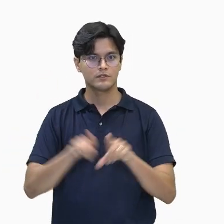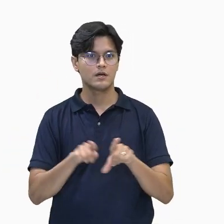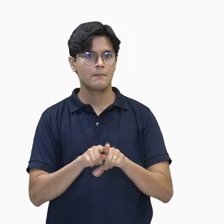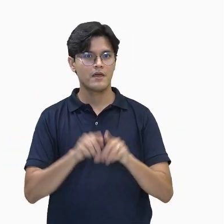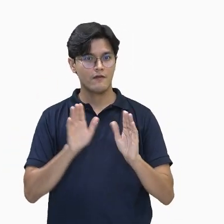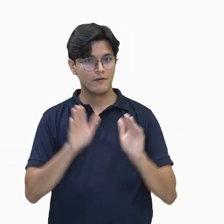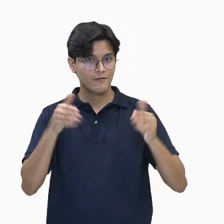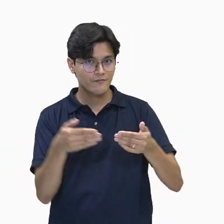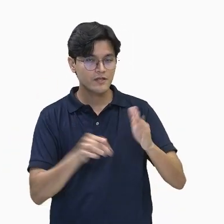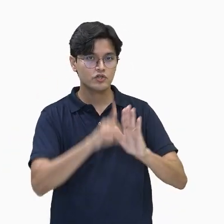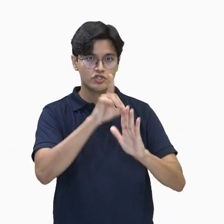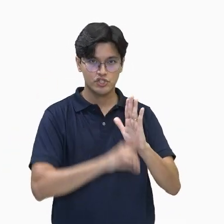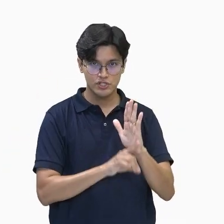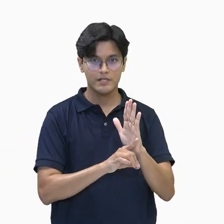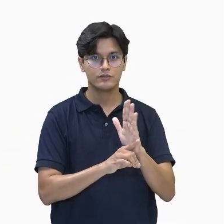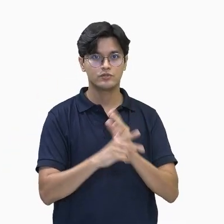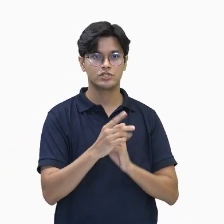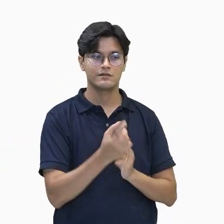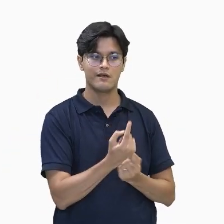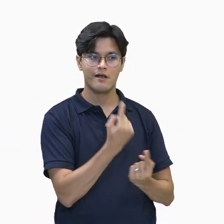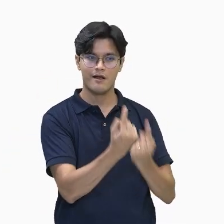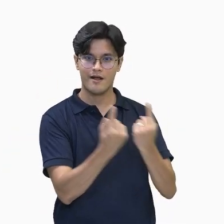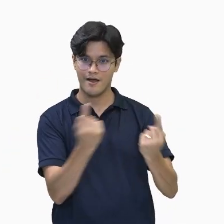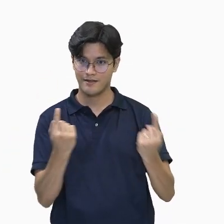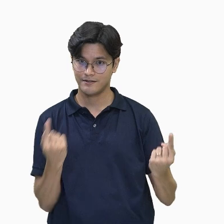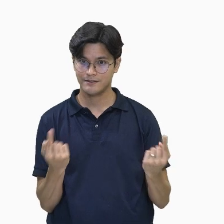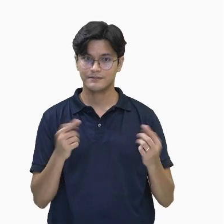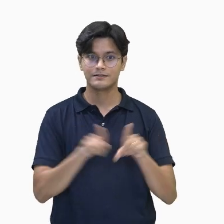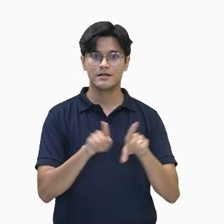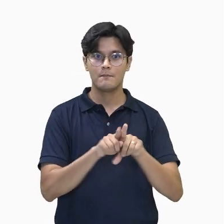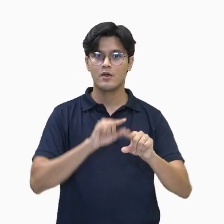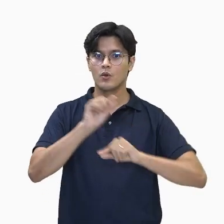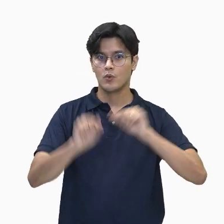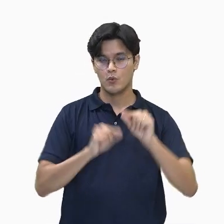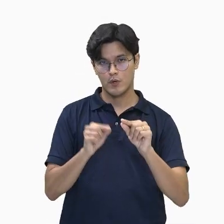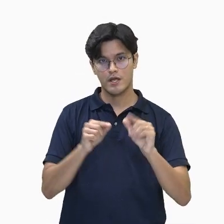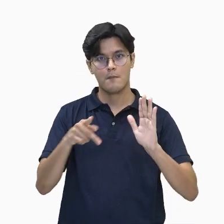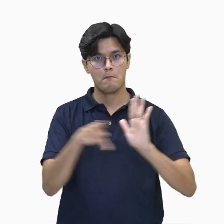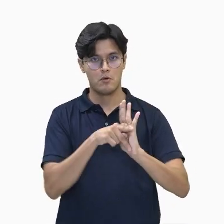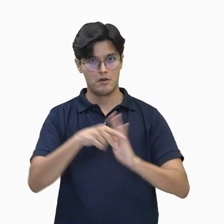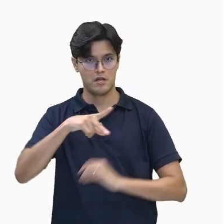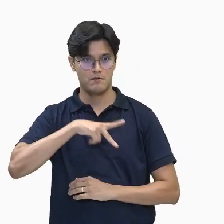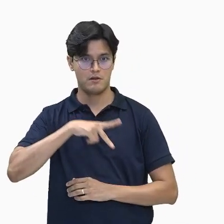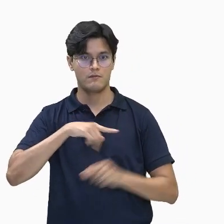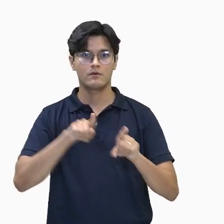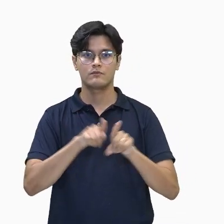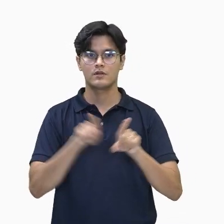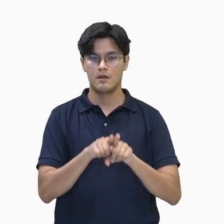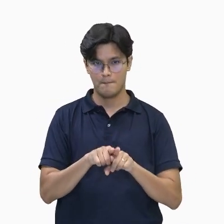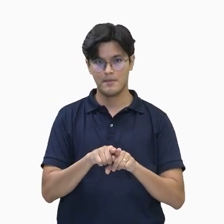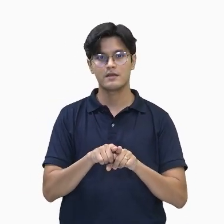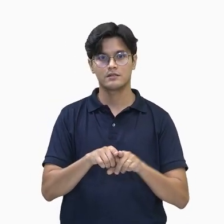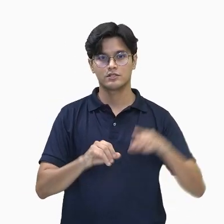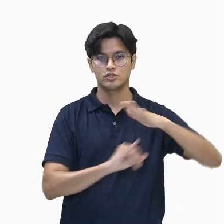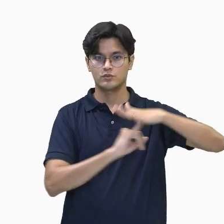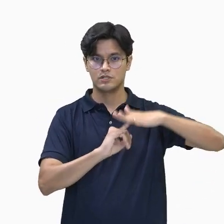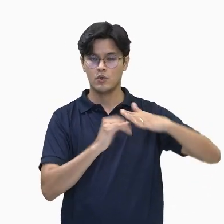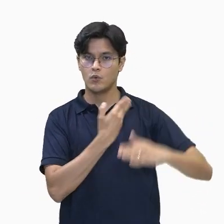nos direitos individuais, propriedade privada, Estado de direito, economia de mercado,